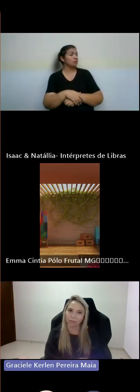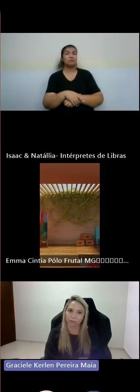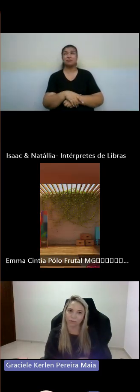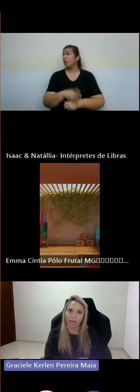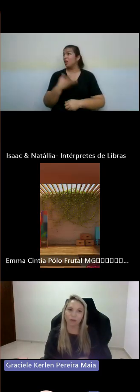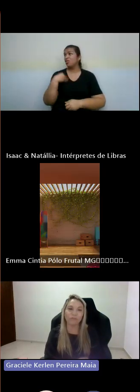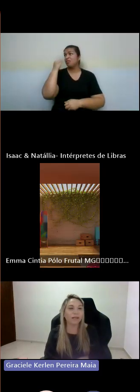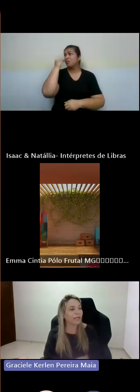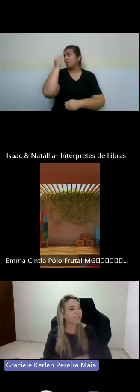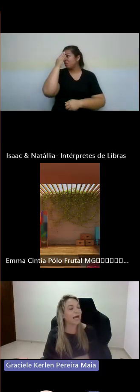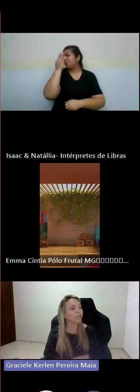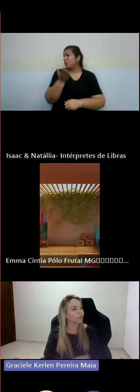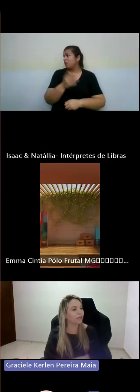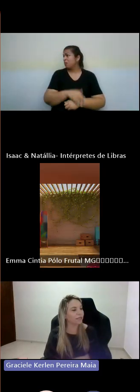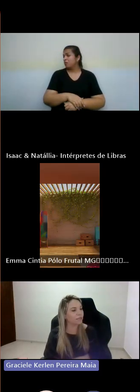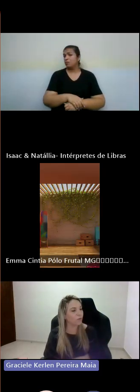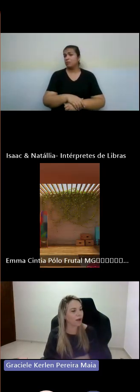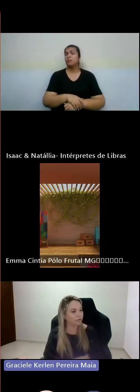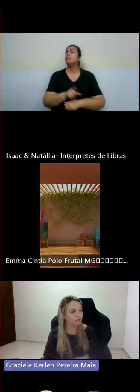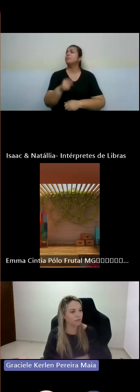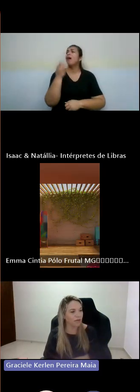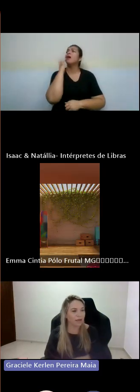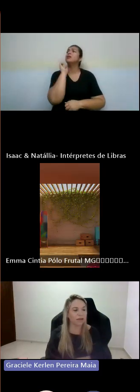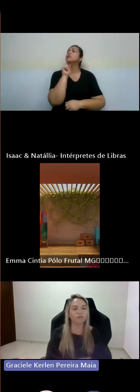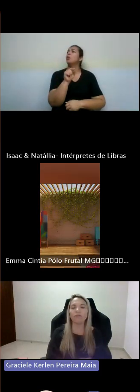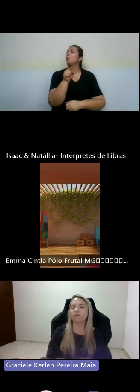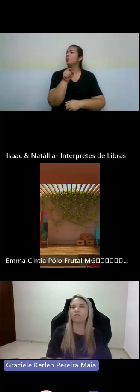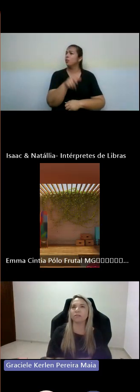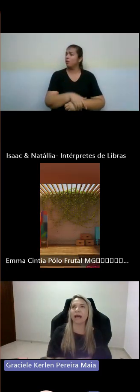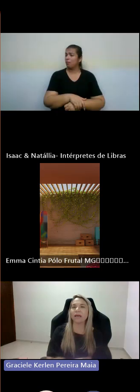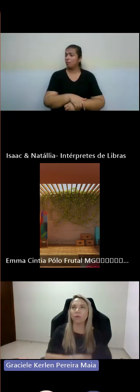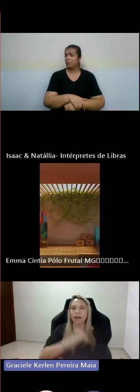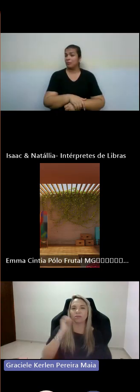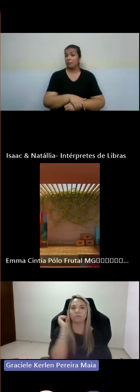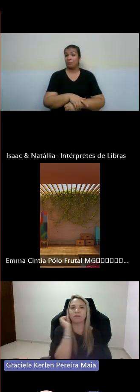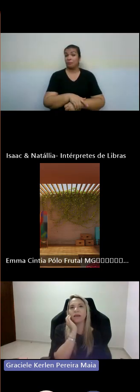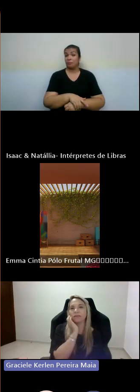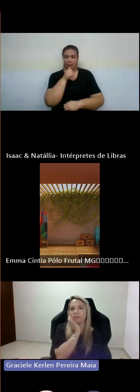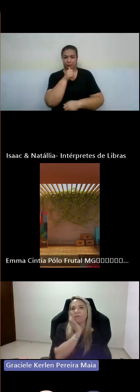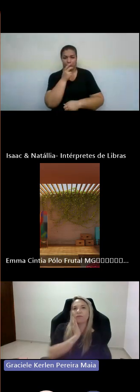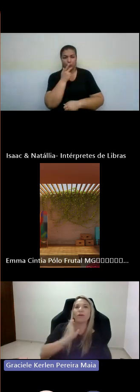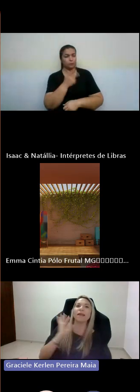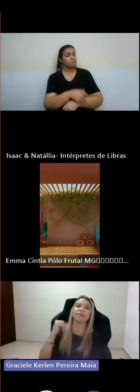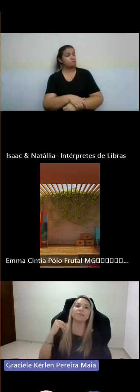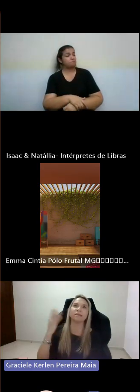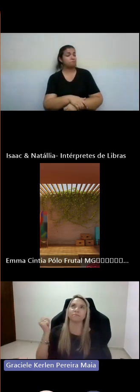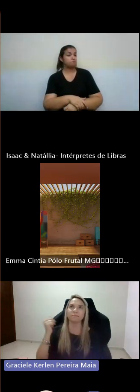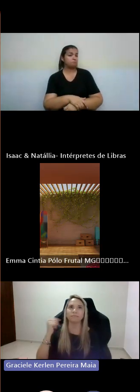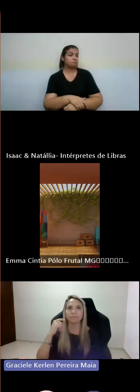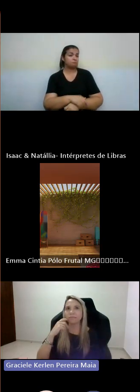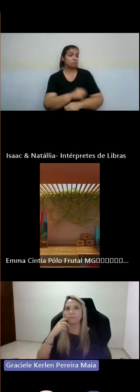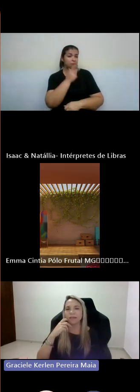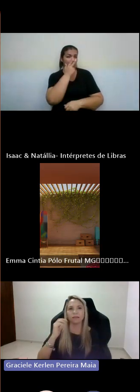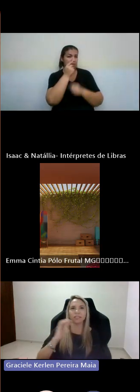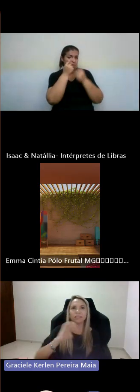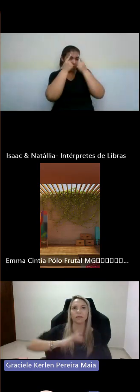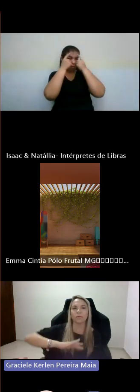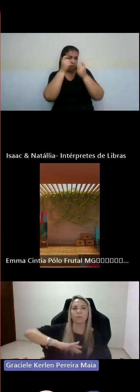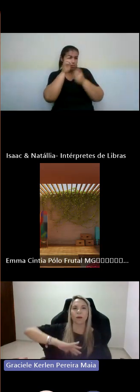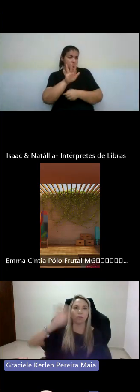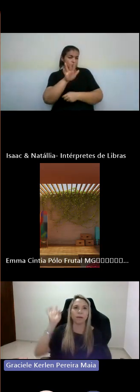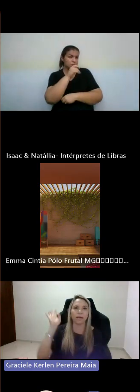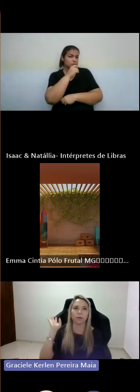o quadro. Eu falei: o que que você acha que é esse quadro? Ela virou e falou assim: ah, eu acho que é tipo a violência, que a